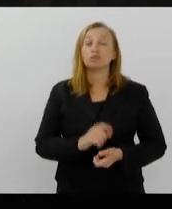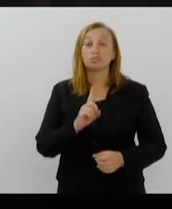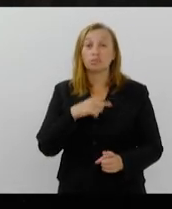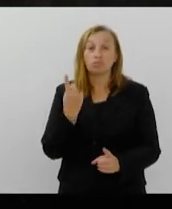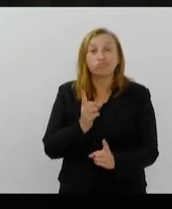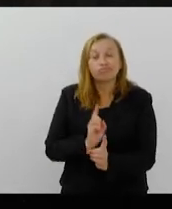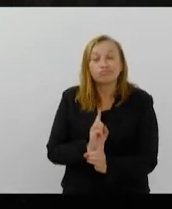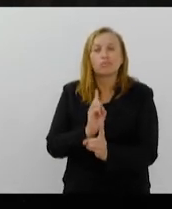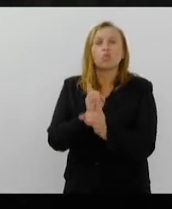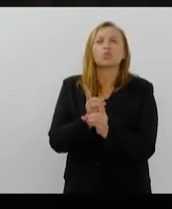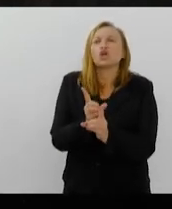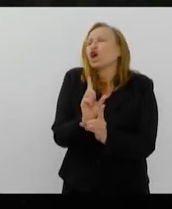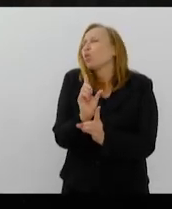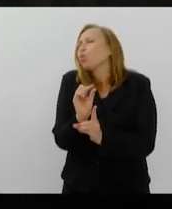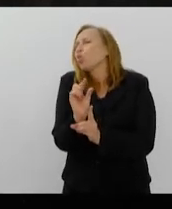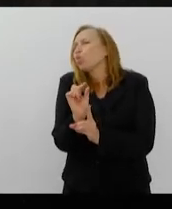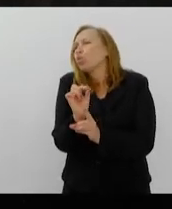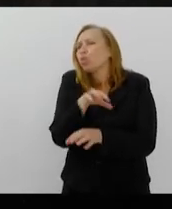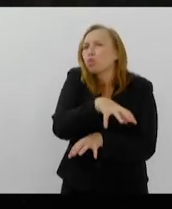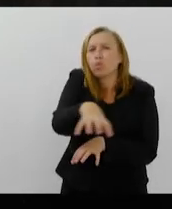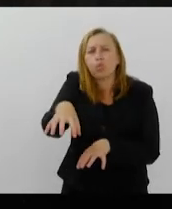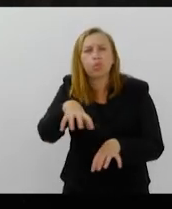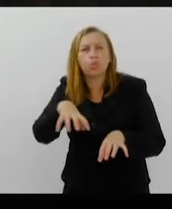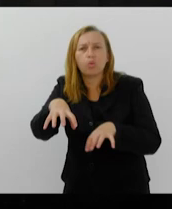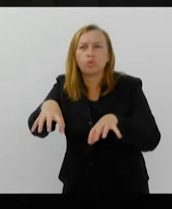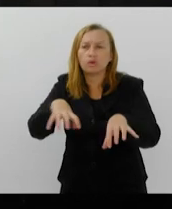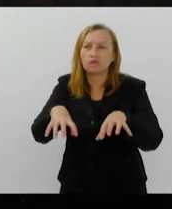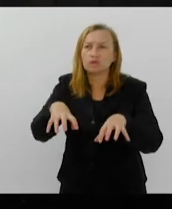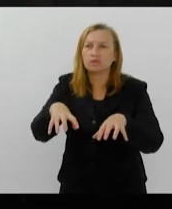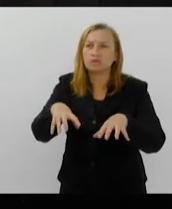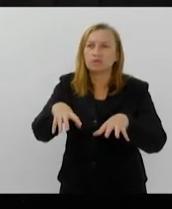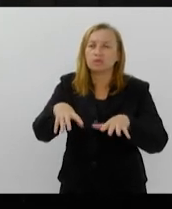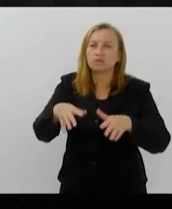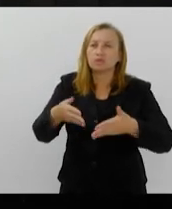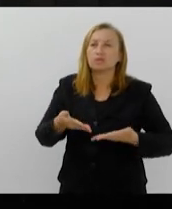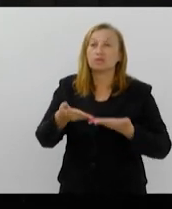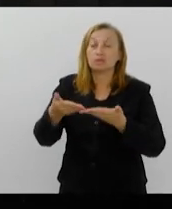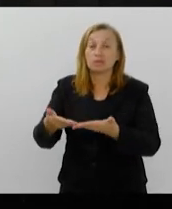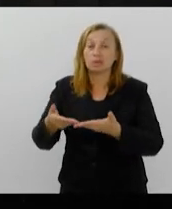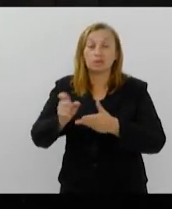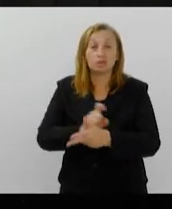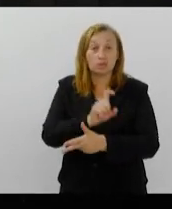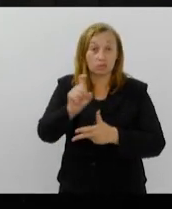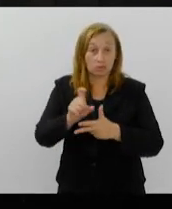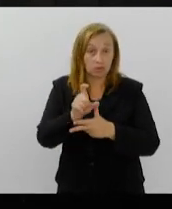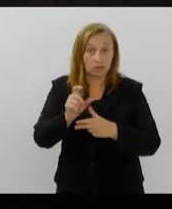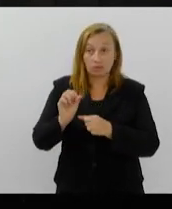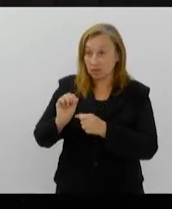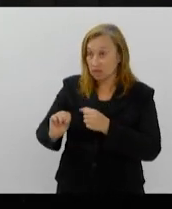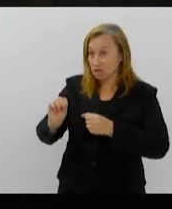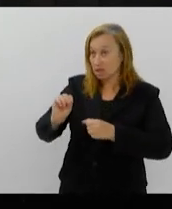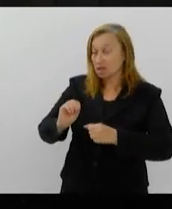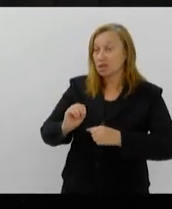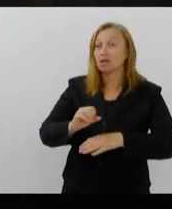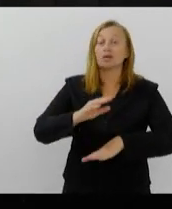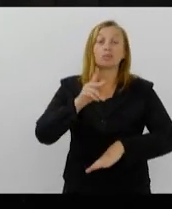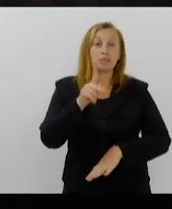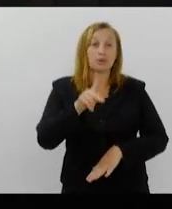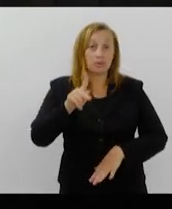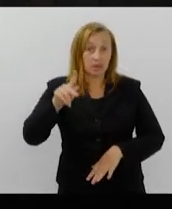encontrar a regionalização das entregas que o Executivo se propõe fazer dentro do PPA